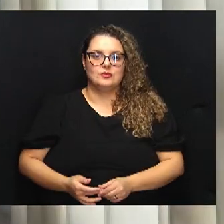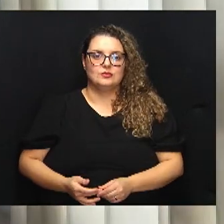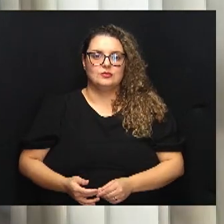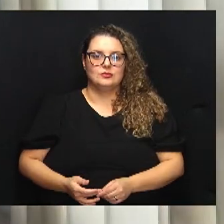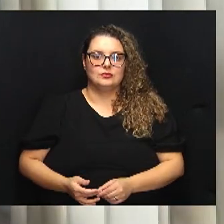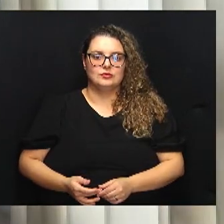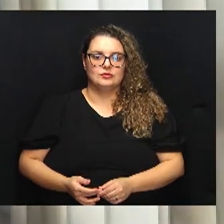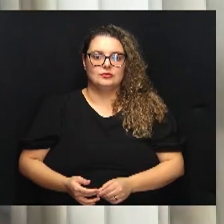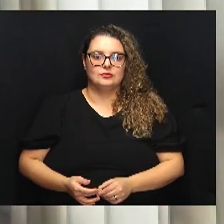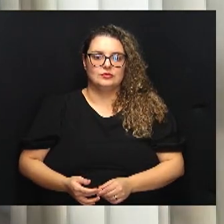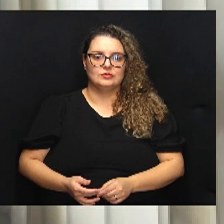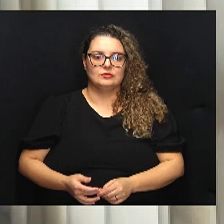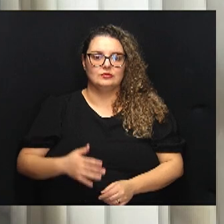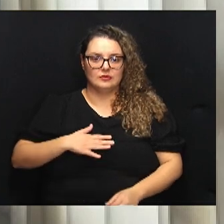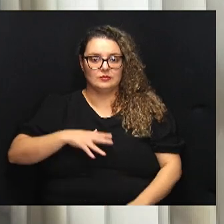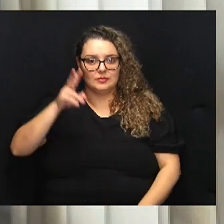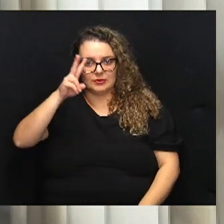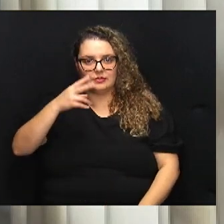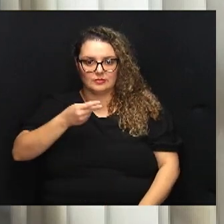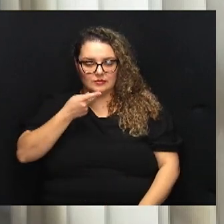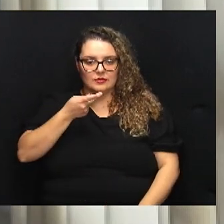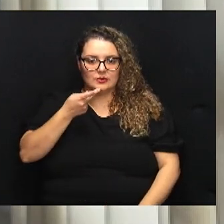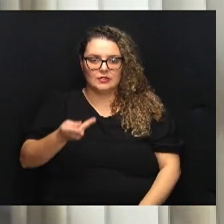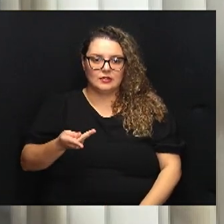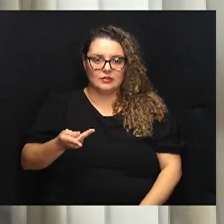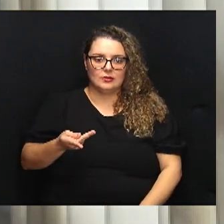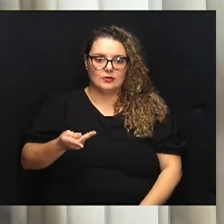verdade, fala sobre uma história, eu acho que improvável.